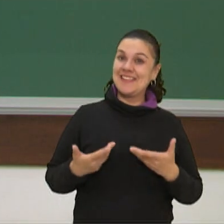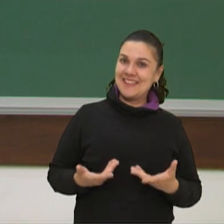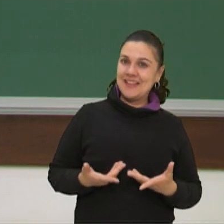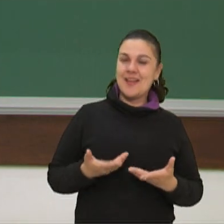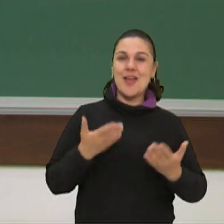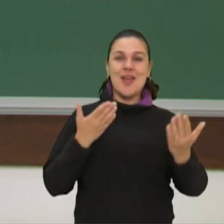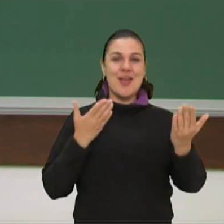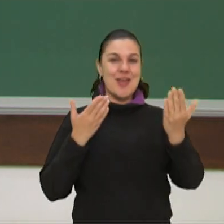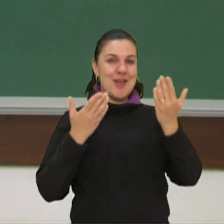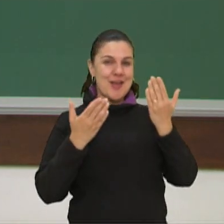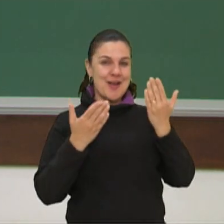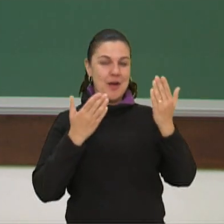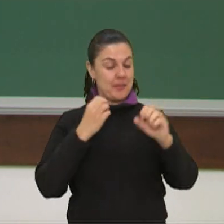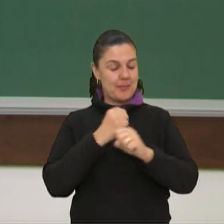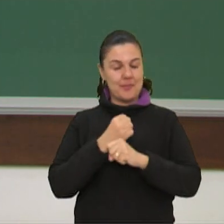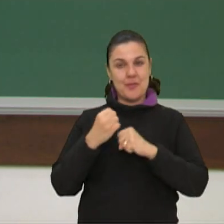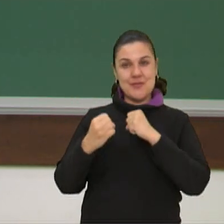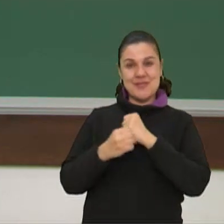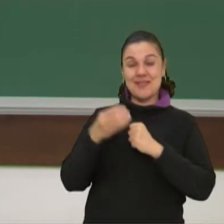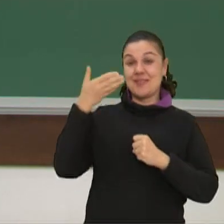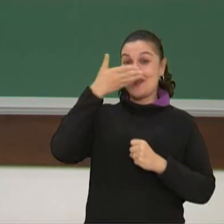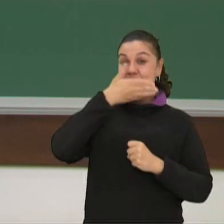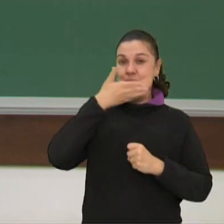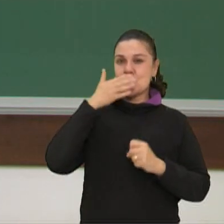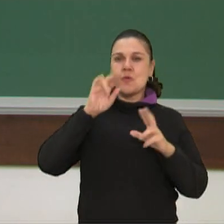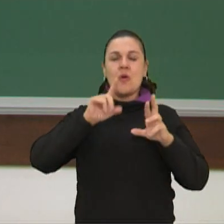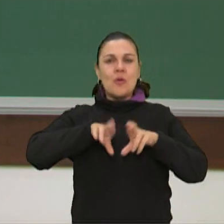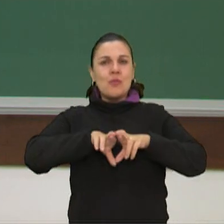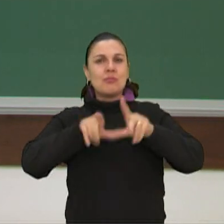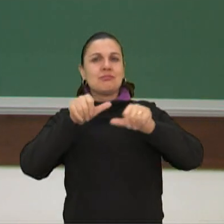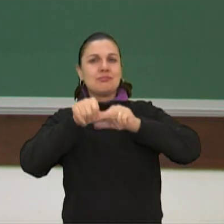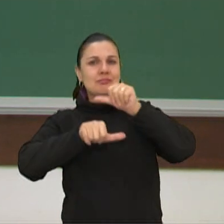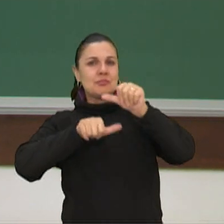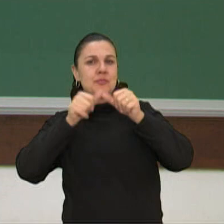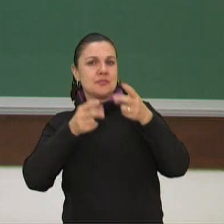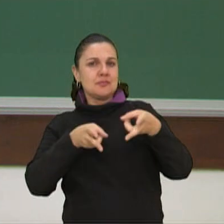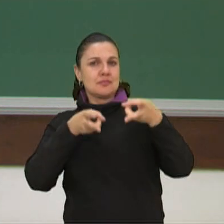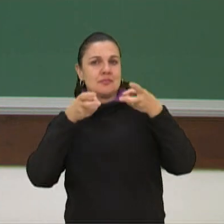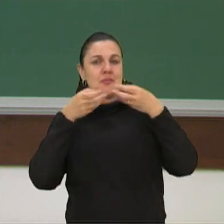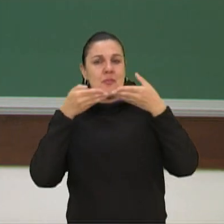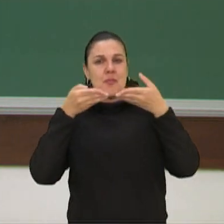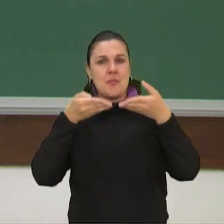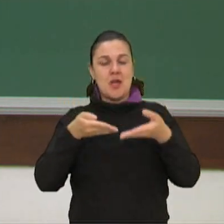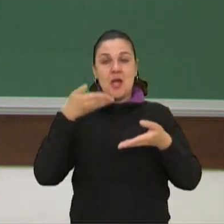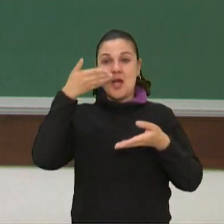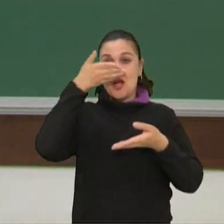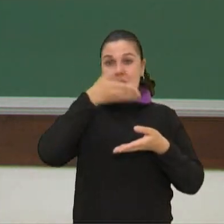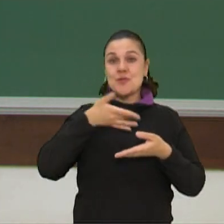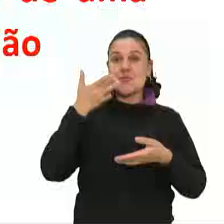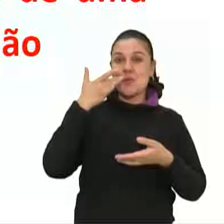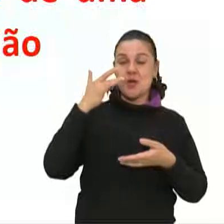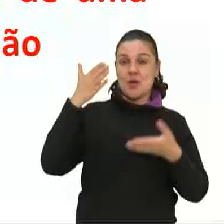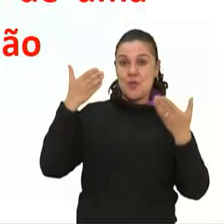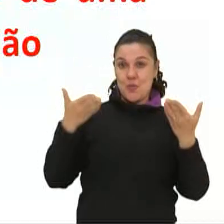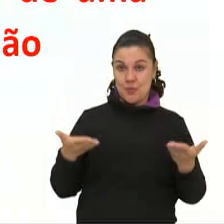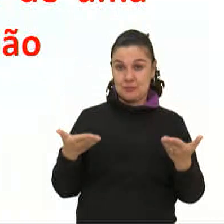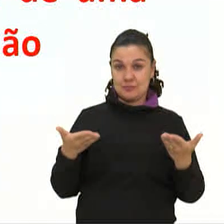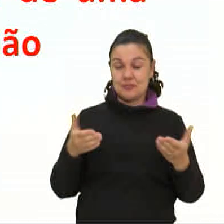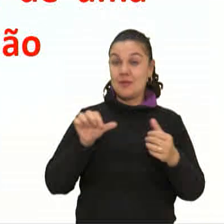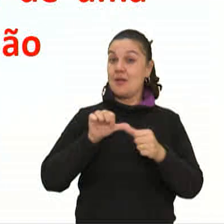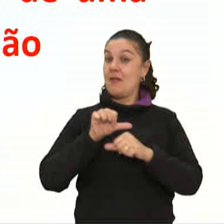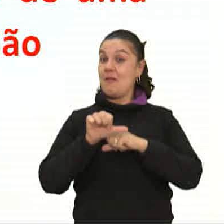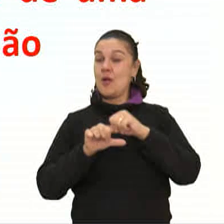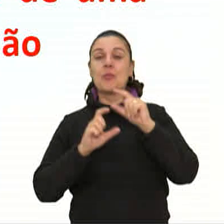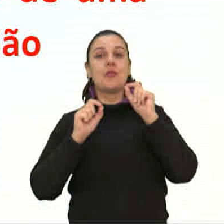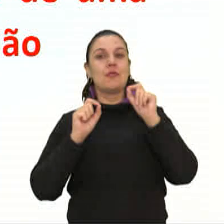Em comparação com a sociedade açucareira, que mudança você consegue perceber então no açúcar? Bem claro, a mudança foi